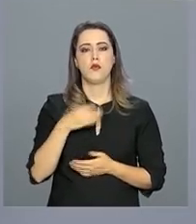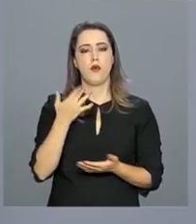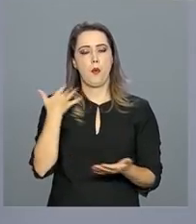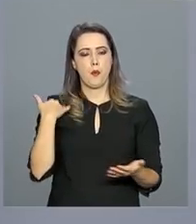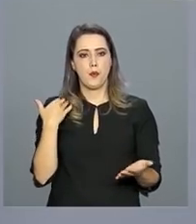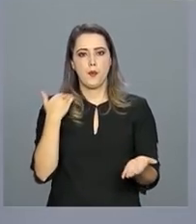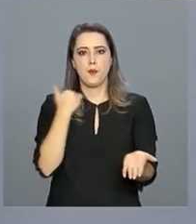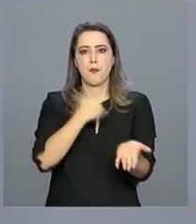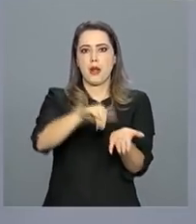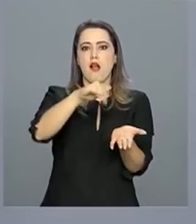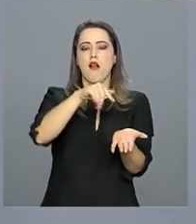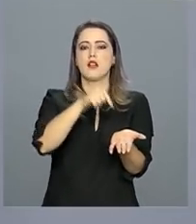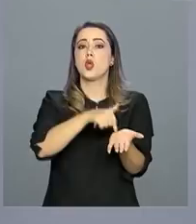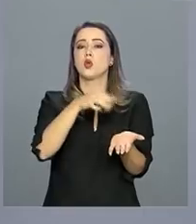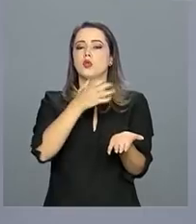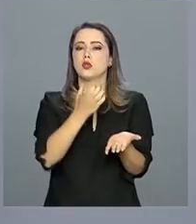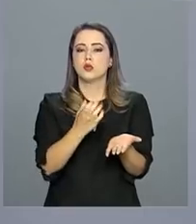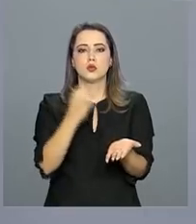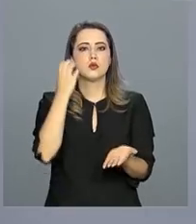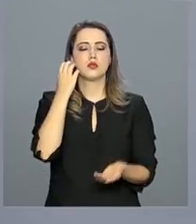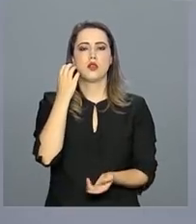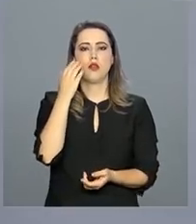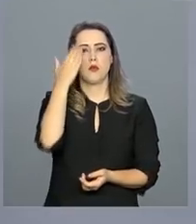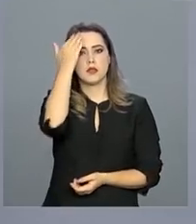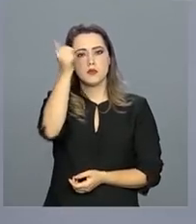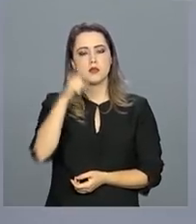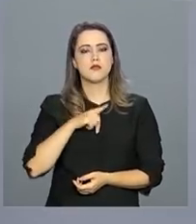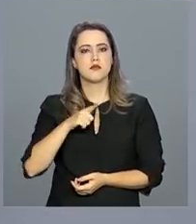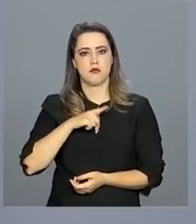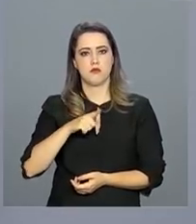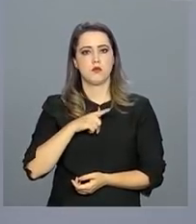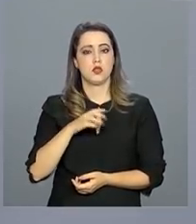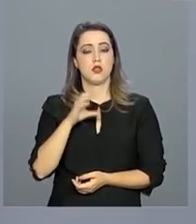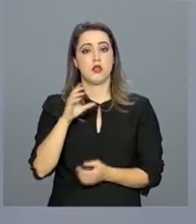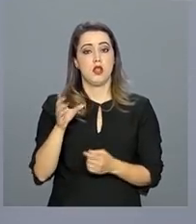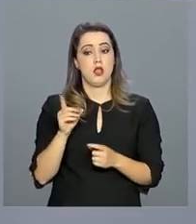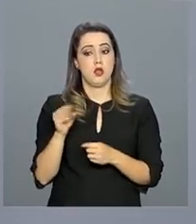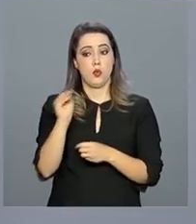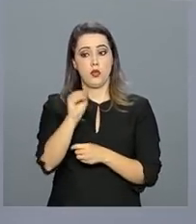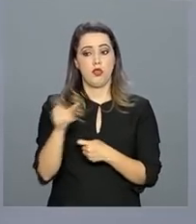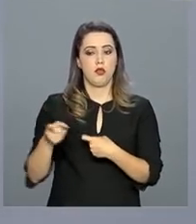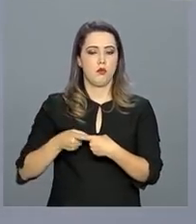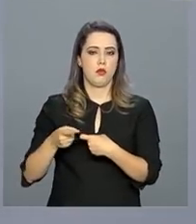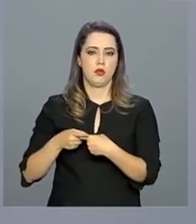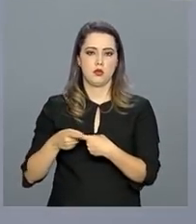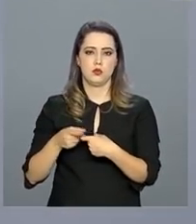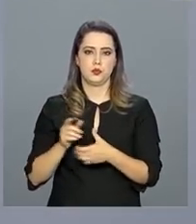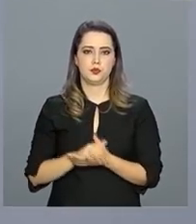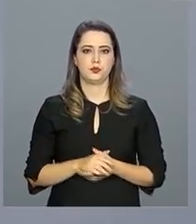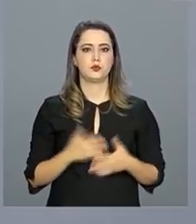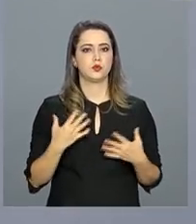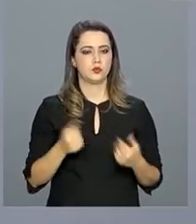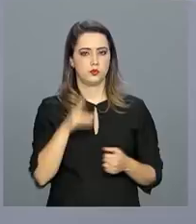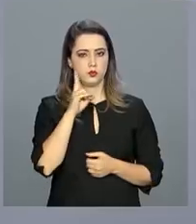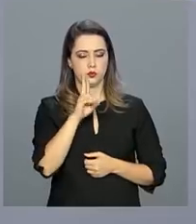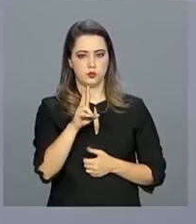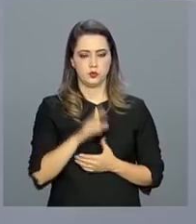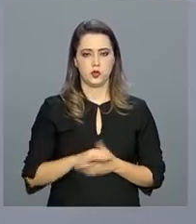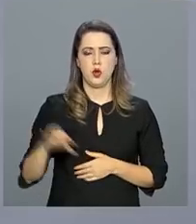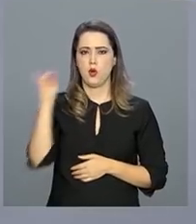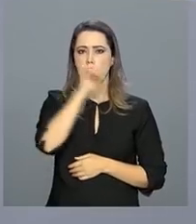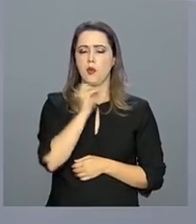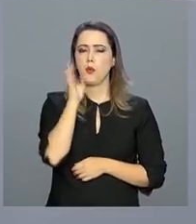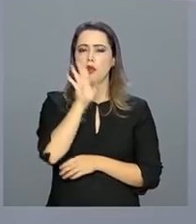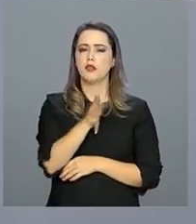celular notificações de consultas quem explica melhor pra gente ao repórter pablo um dia em que conversa ao vivo olá